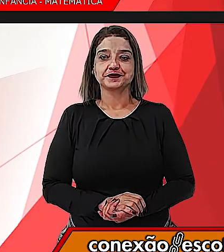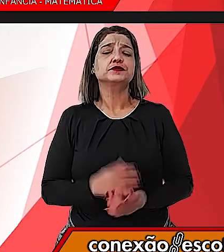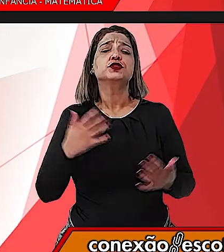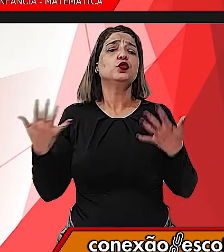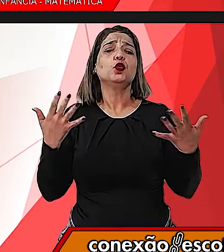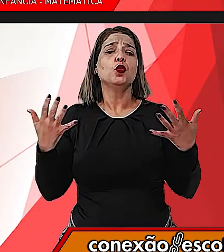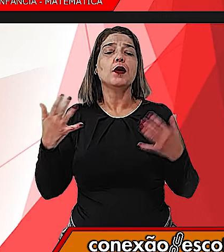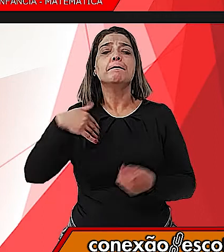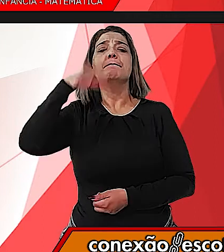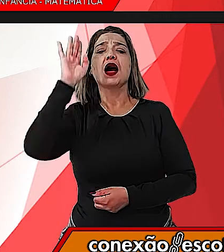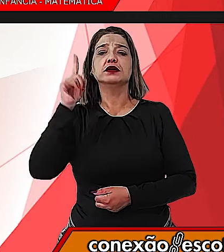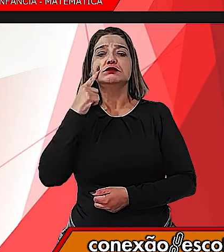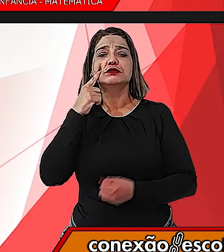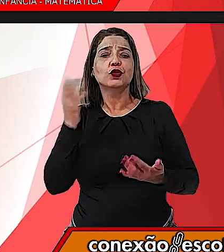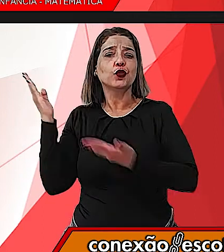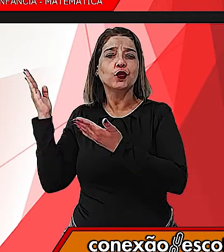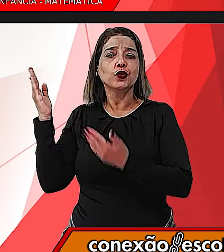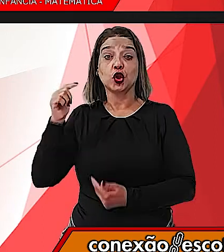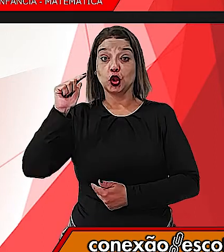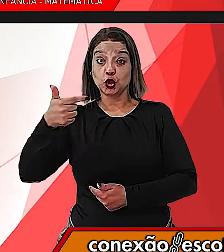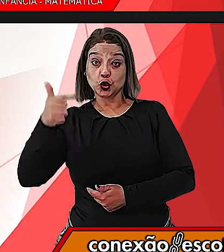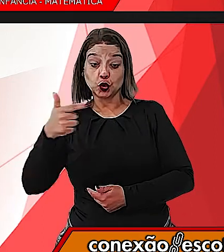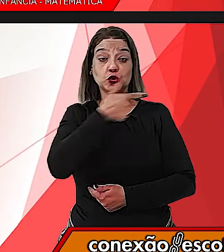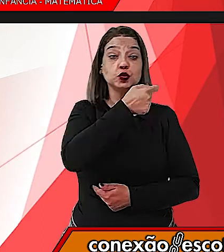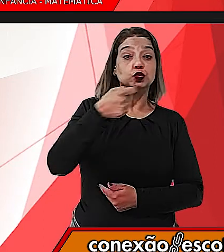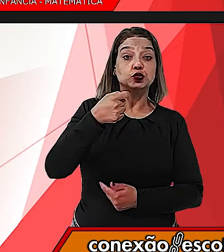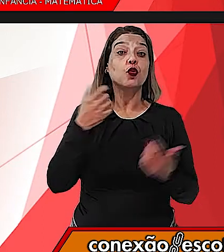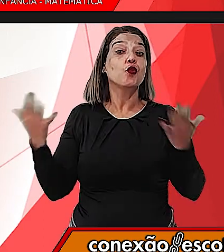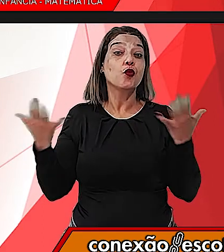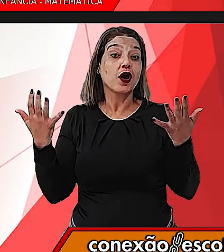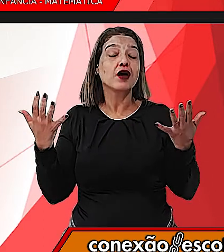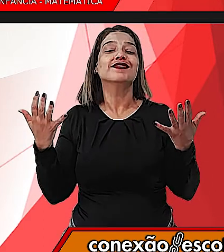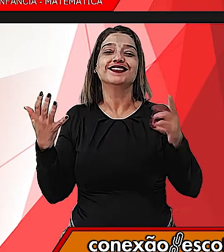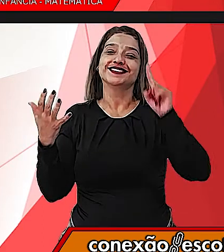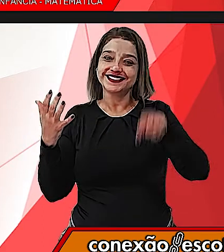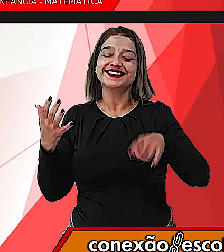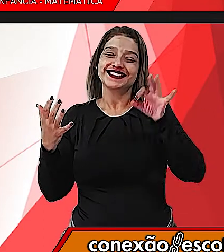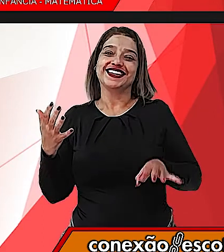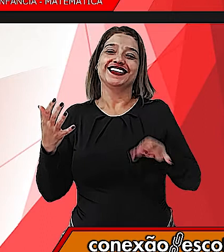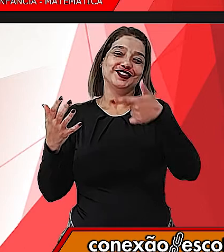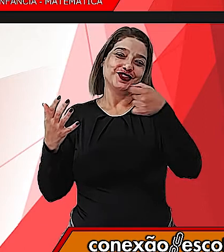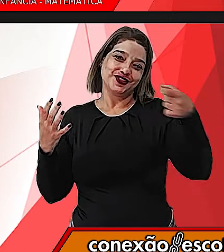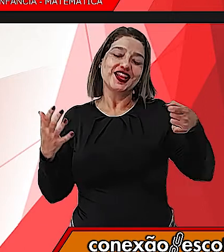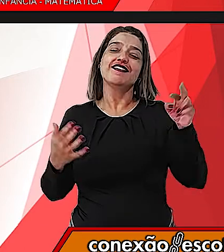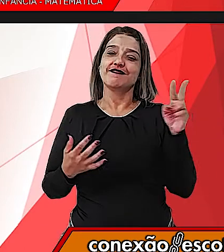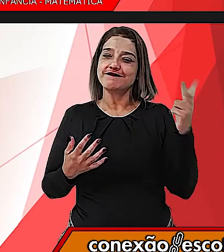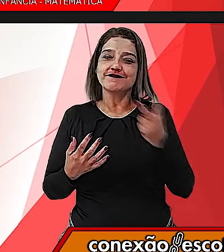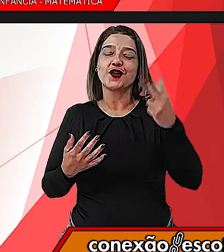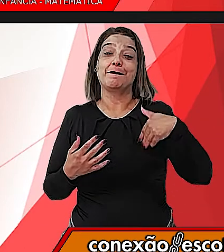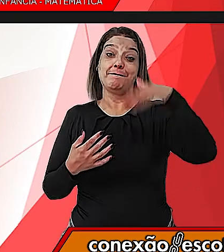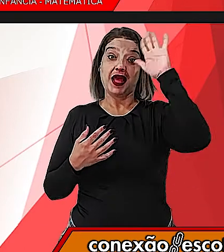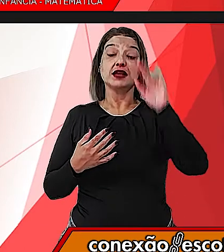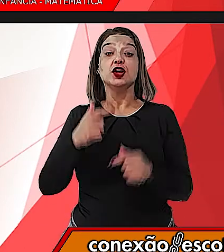Qual é a cédula de maior valor, então? É a de R$200, muito bem. E a de